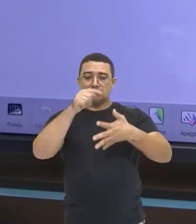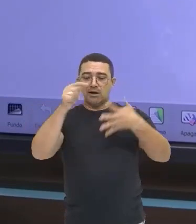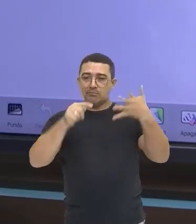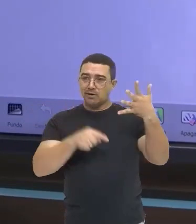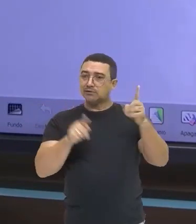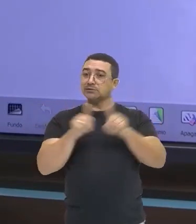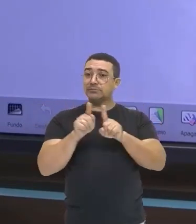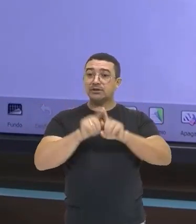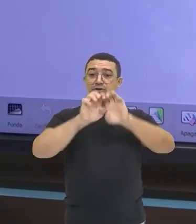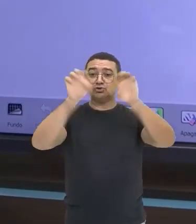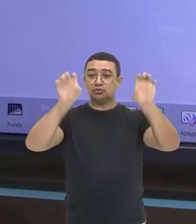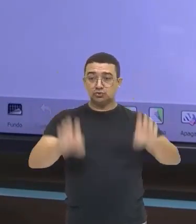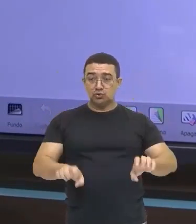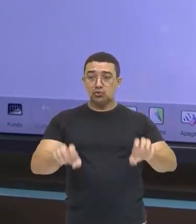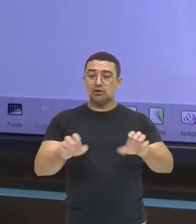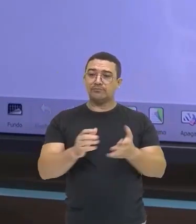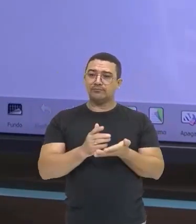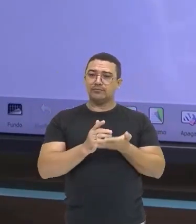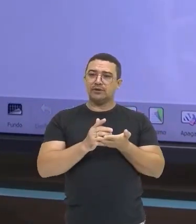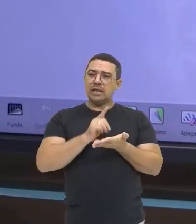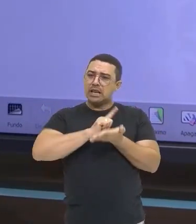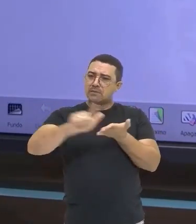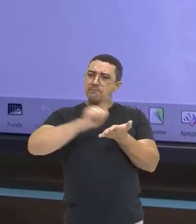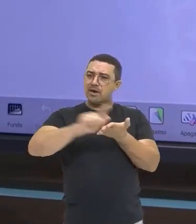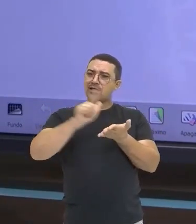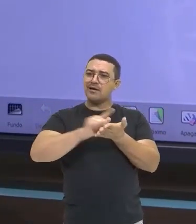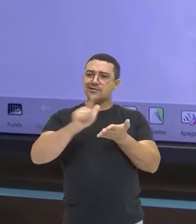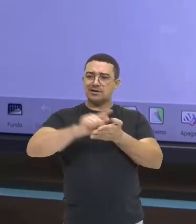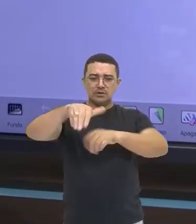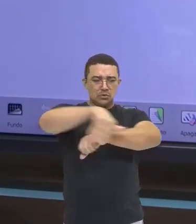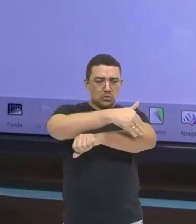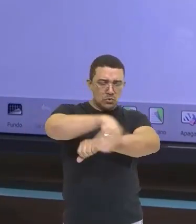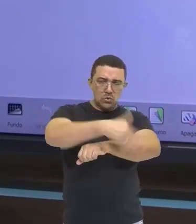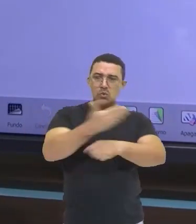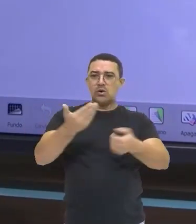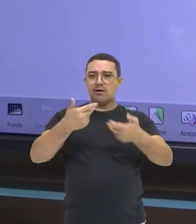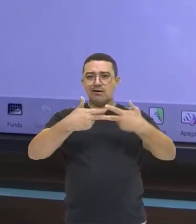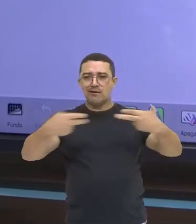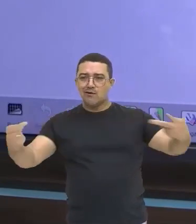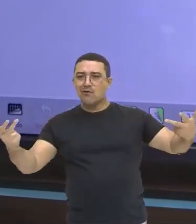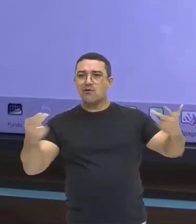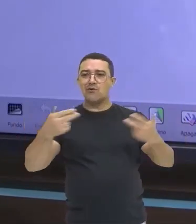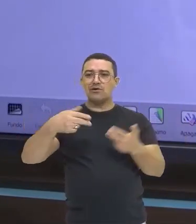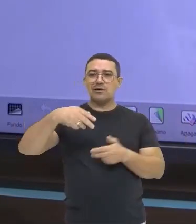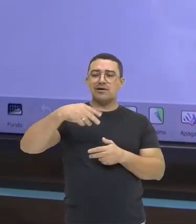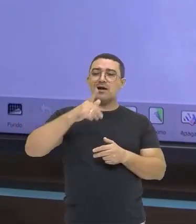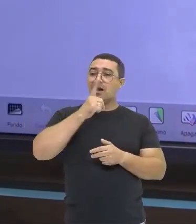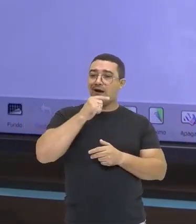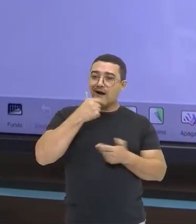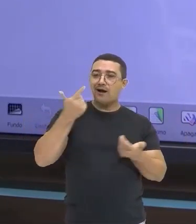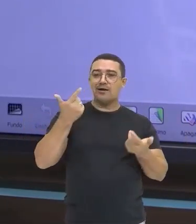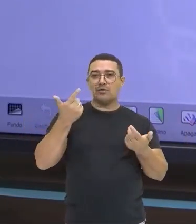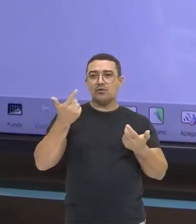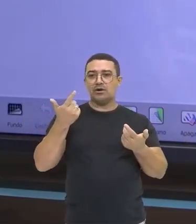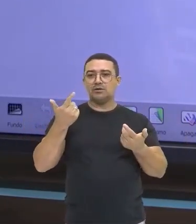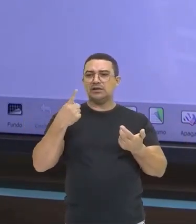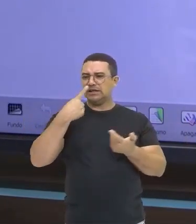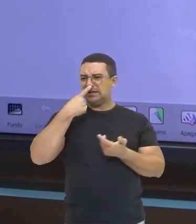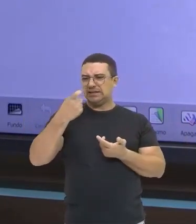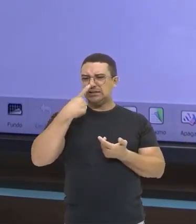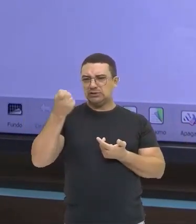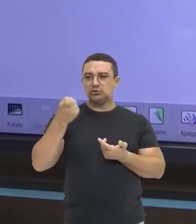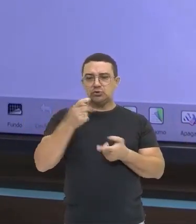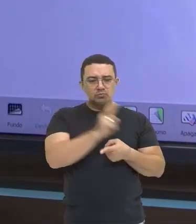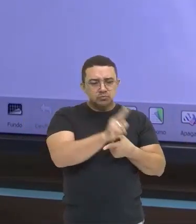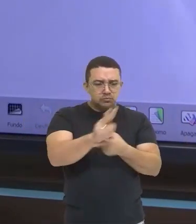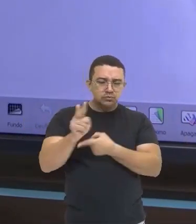saneamento básico, né? Que mantém a gente afastados de afastado, perdão, de certas doenças